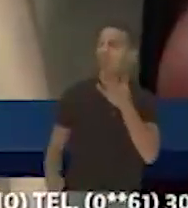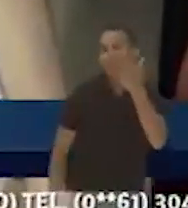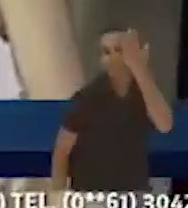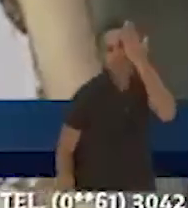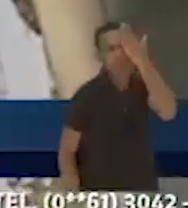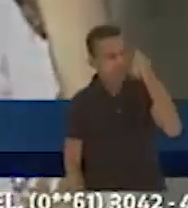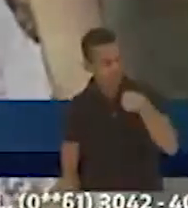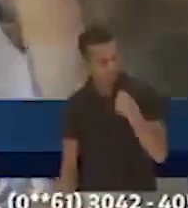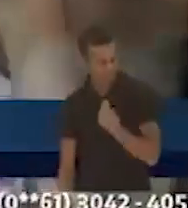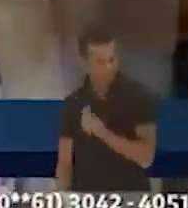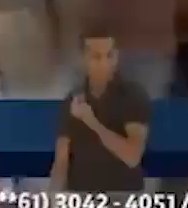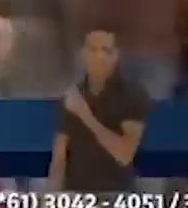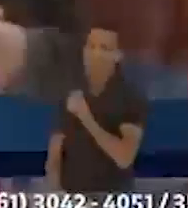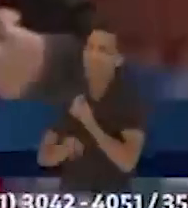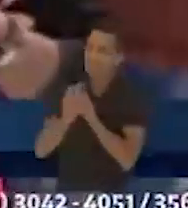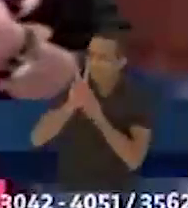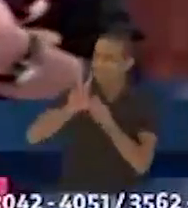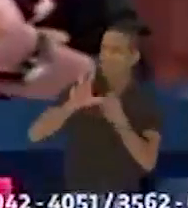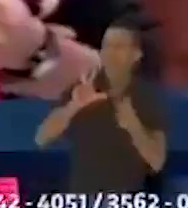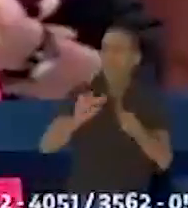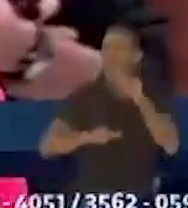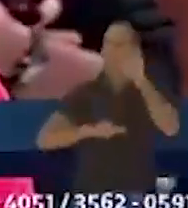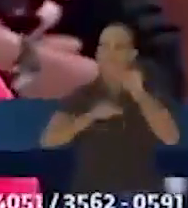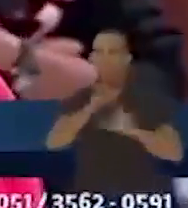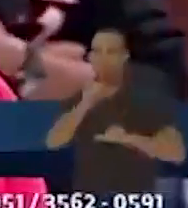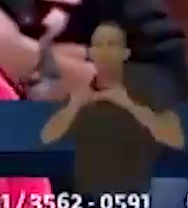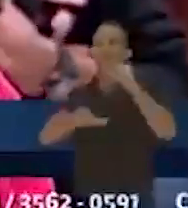vida vai mudar.